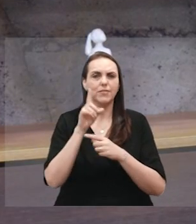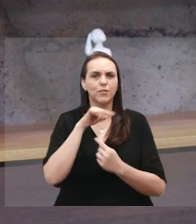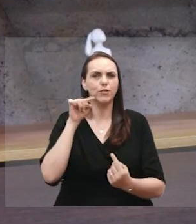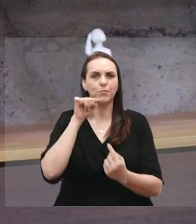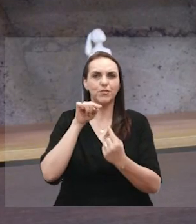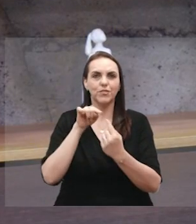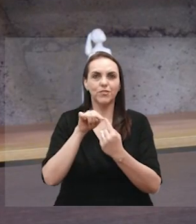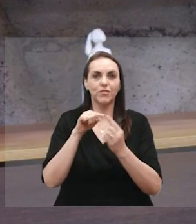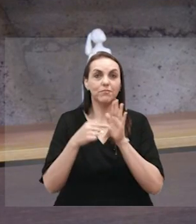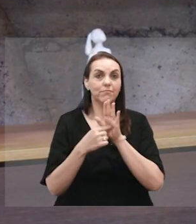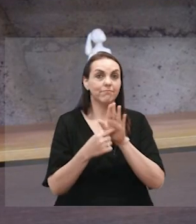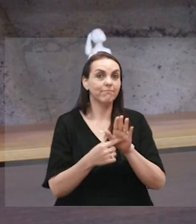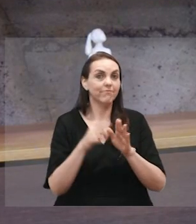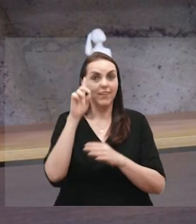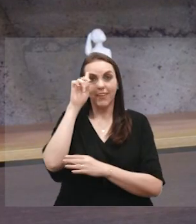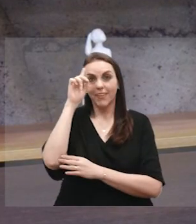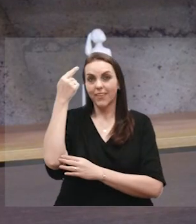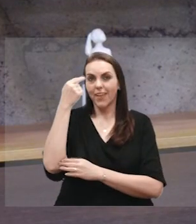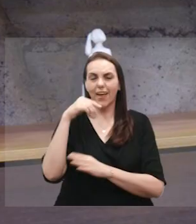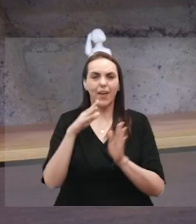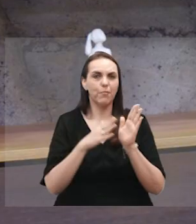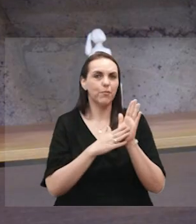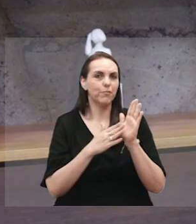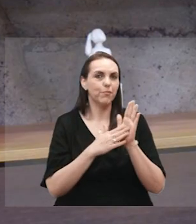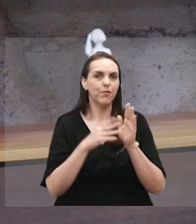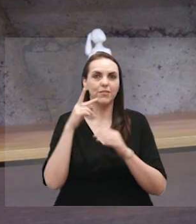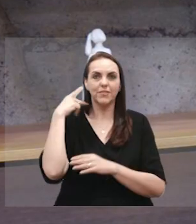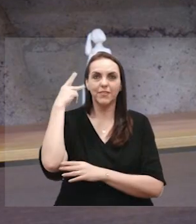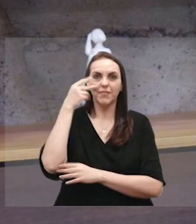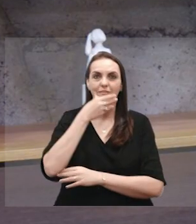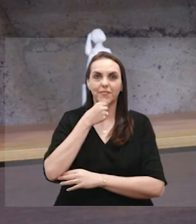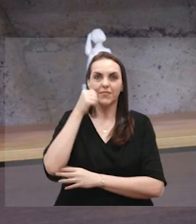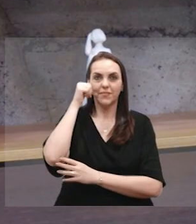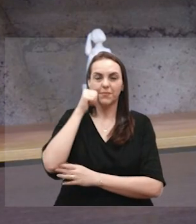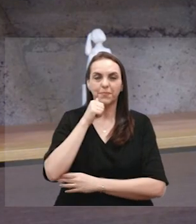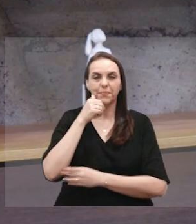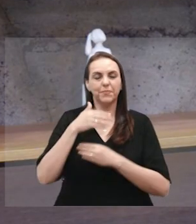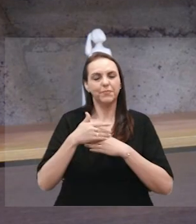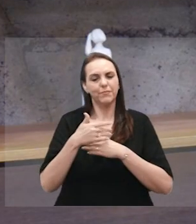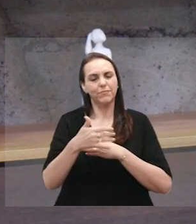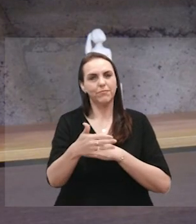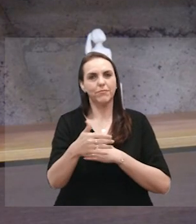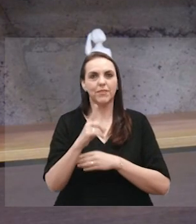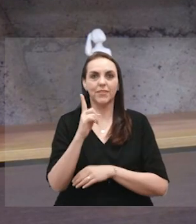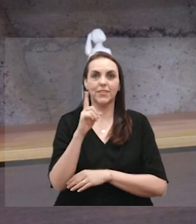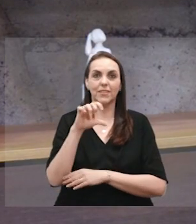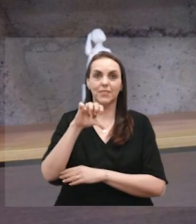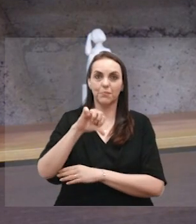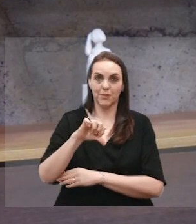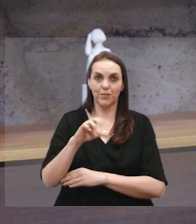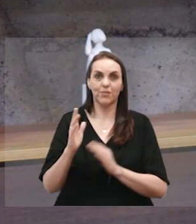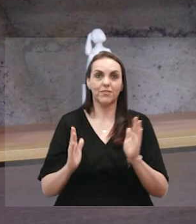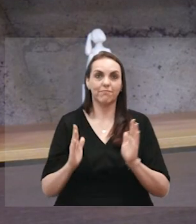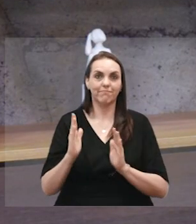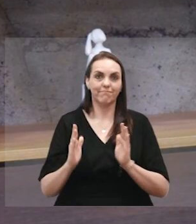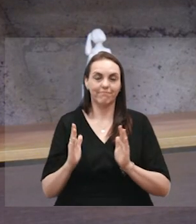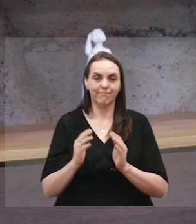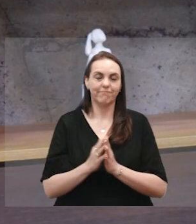o intuito de apresentar as ideias, as propostas dos vereadores ao longo de toda essa